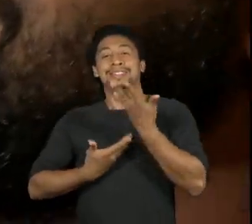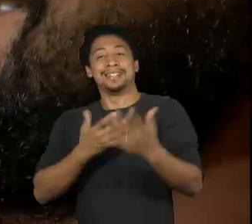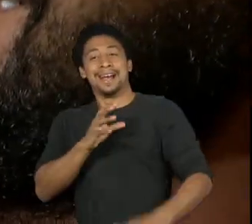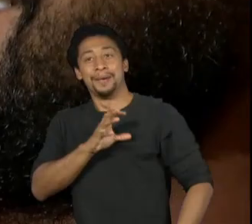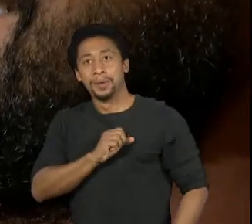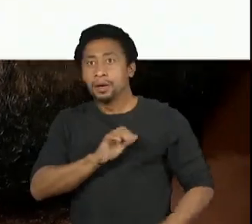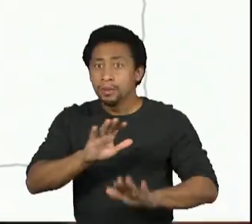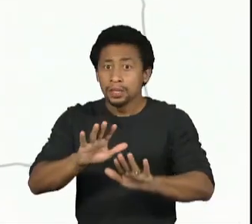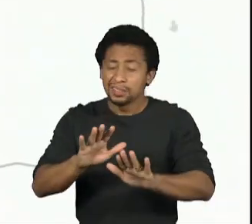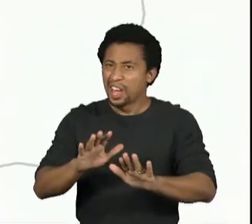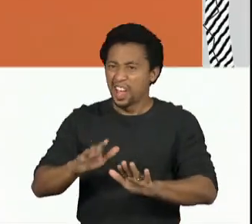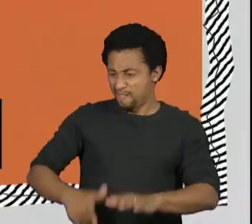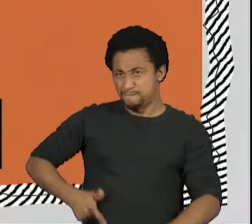matar poxa é